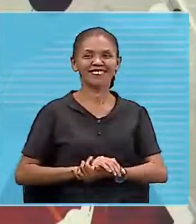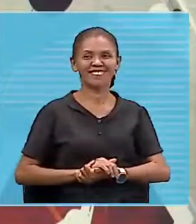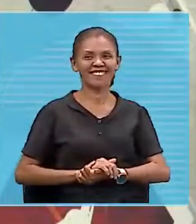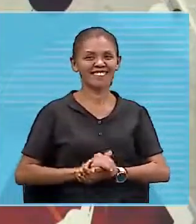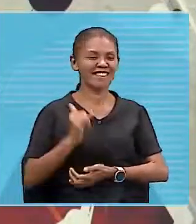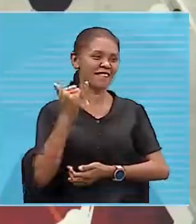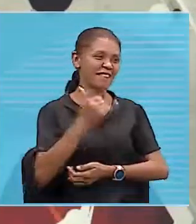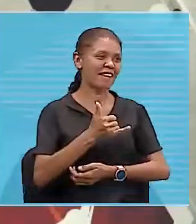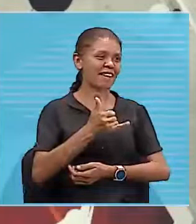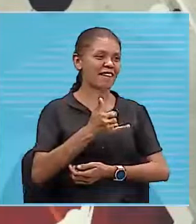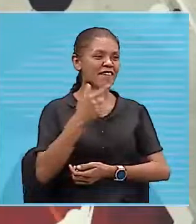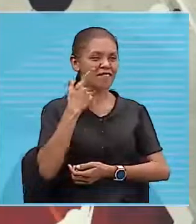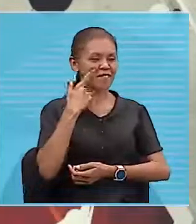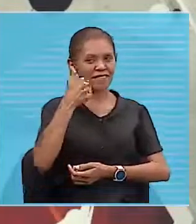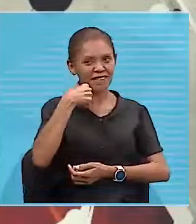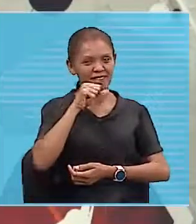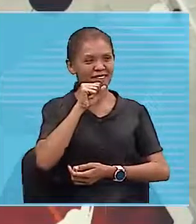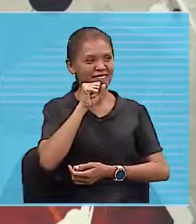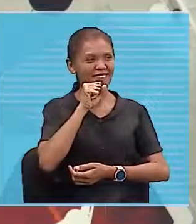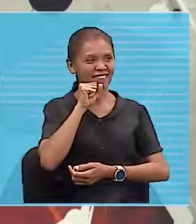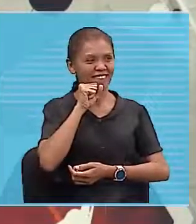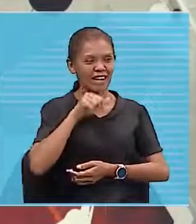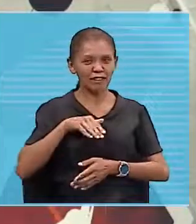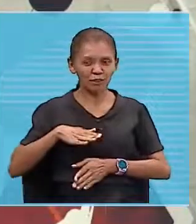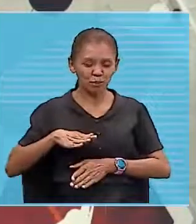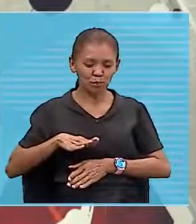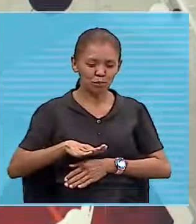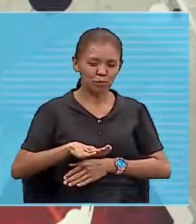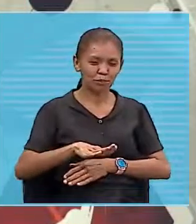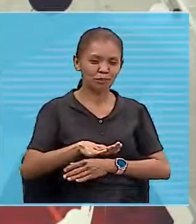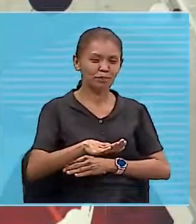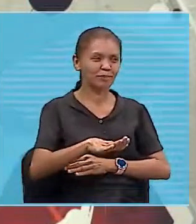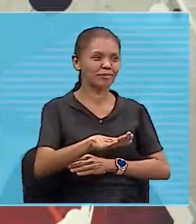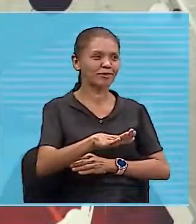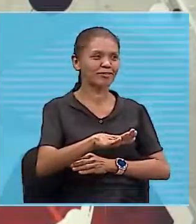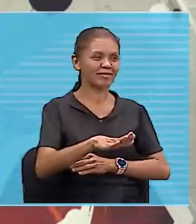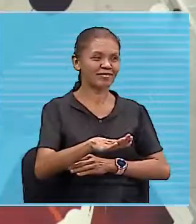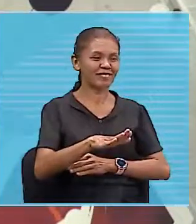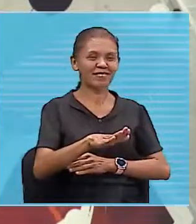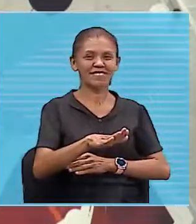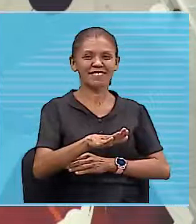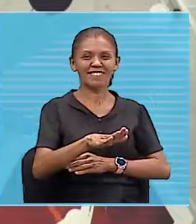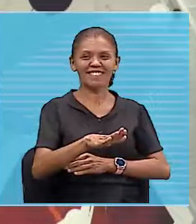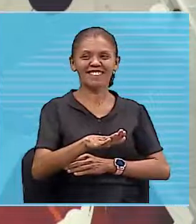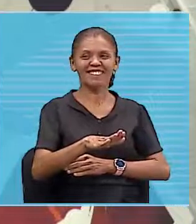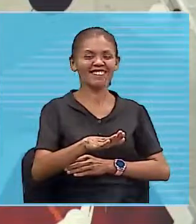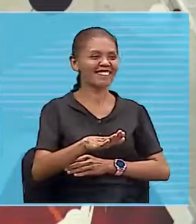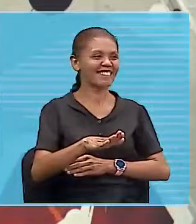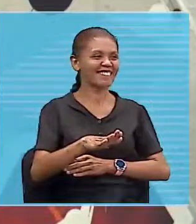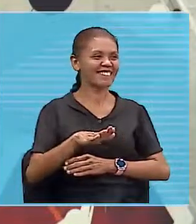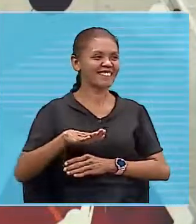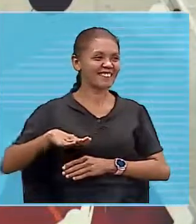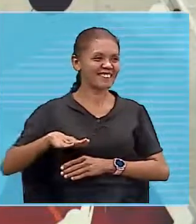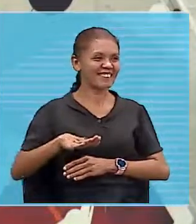embora meu amigo ruas de calçamento na tabuleta aquele fusquinha creme a direção